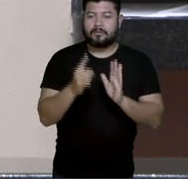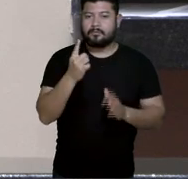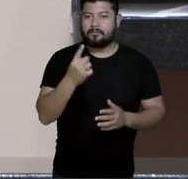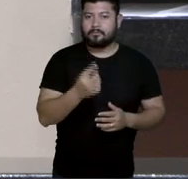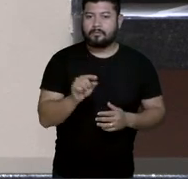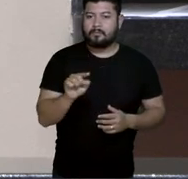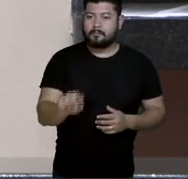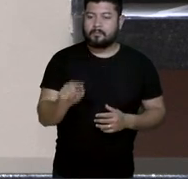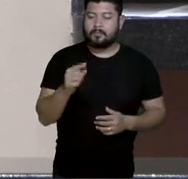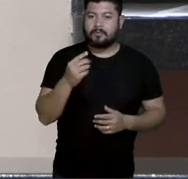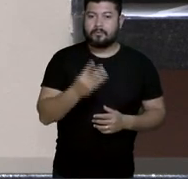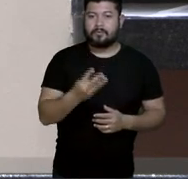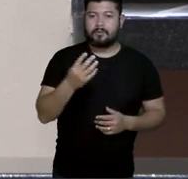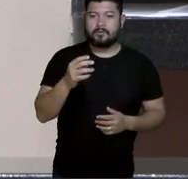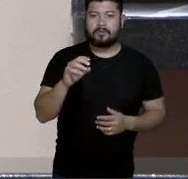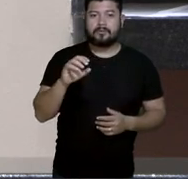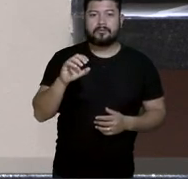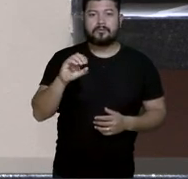no Decreto